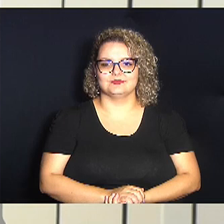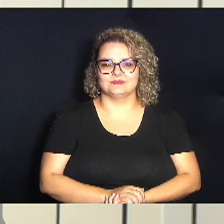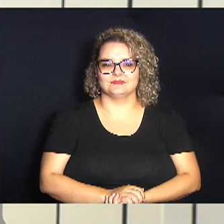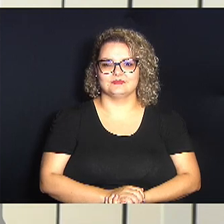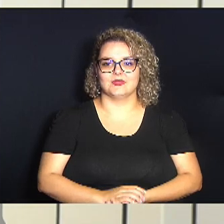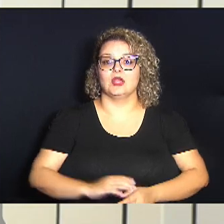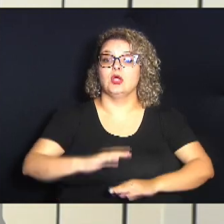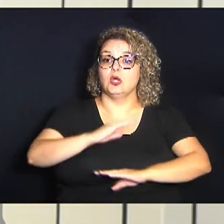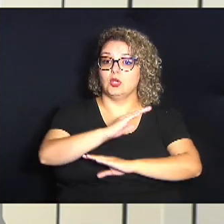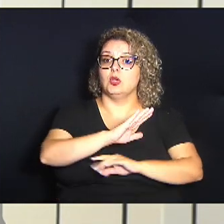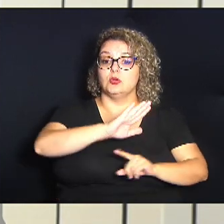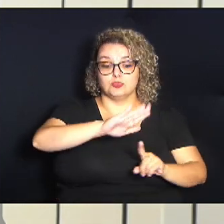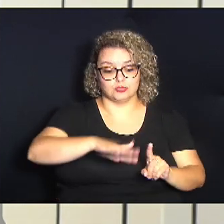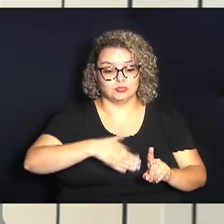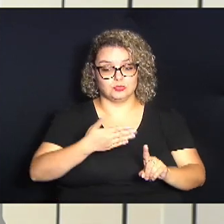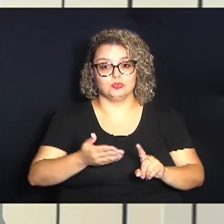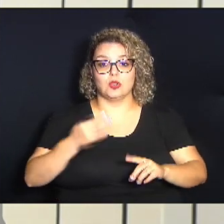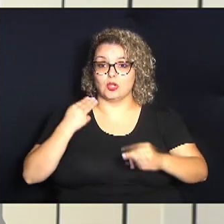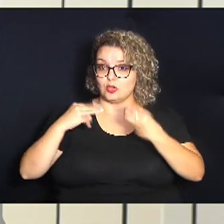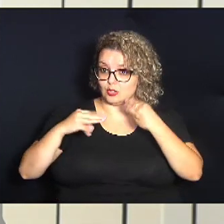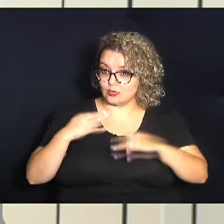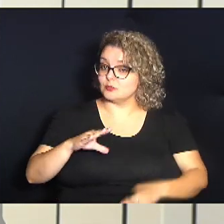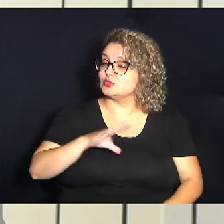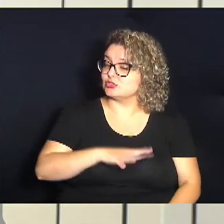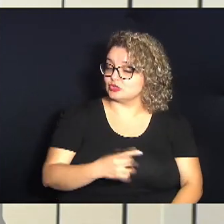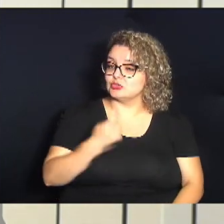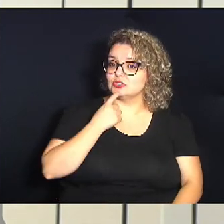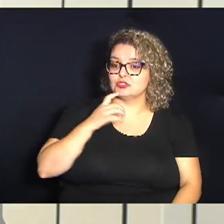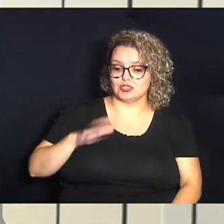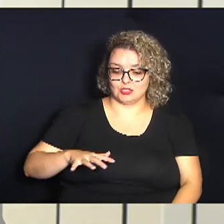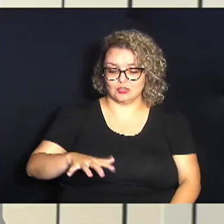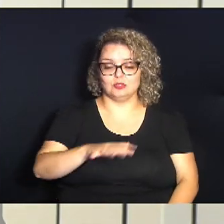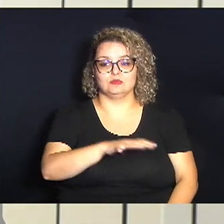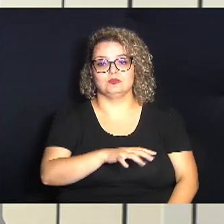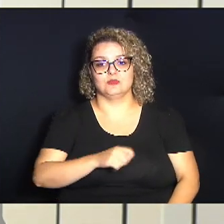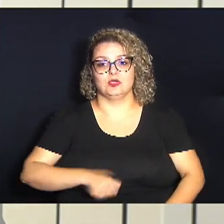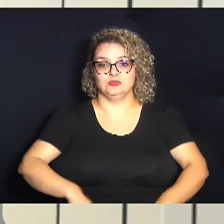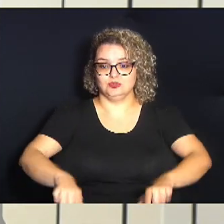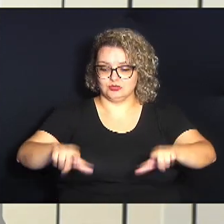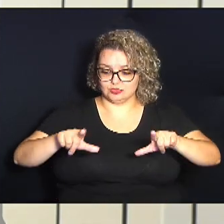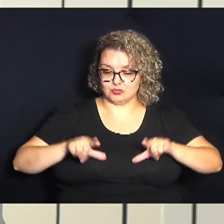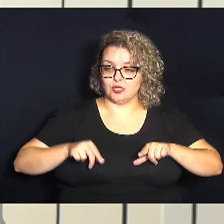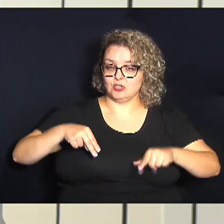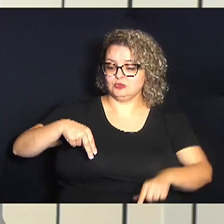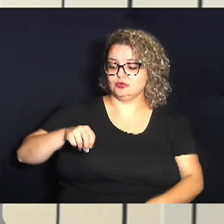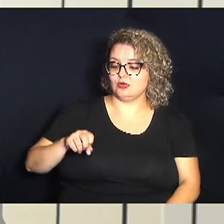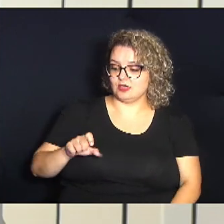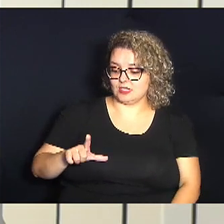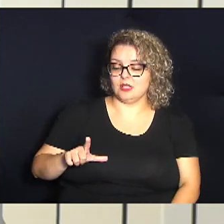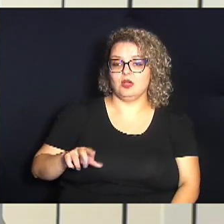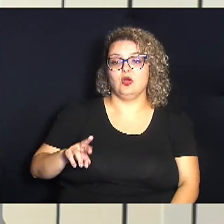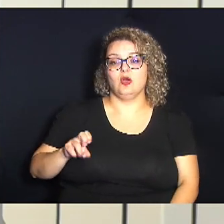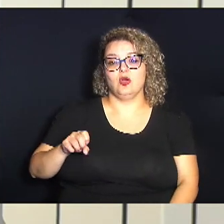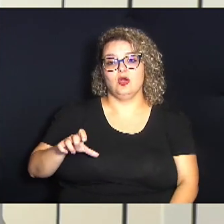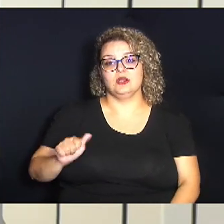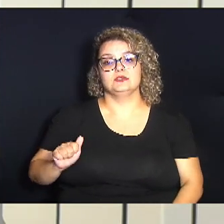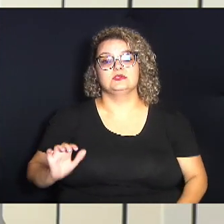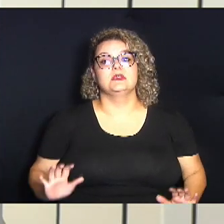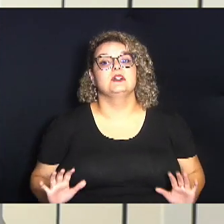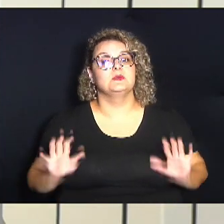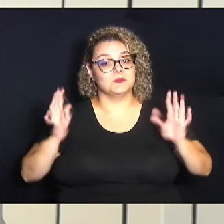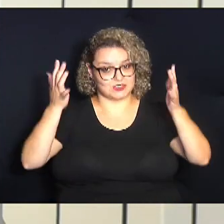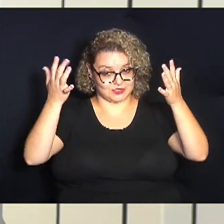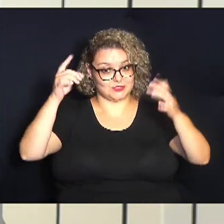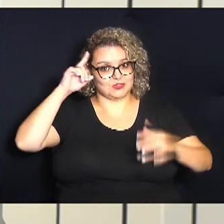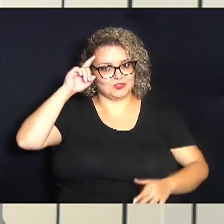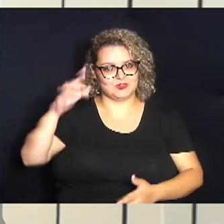Câmara homenageia músicos de Campinas e região com o diploma Noel Rosa em celebração ao Dia